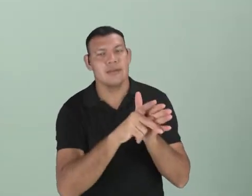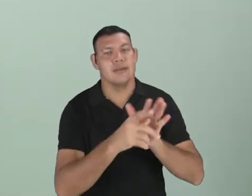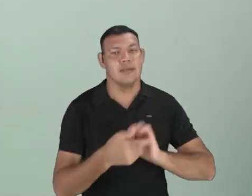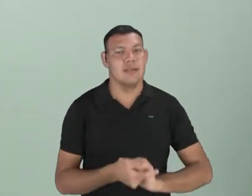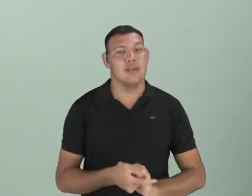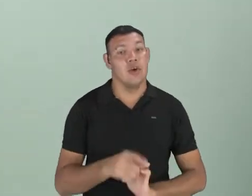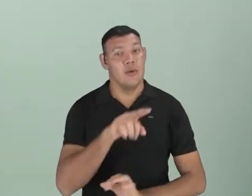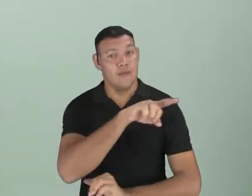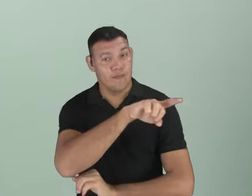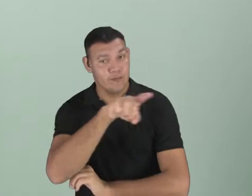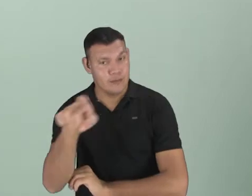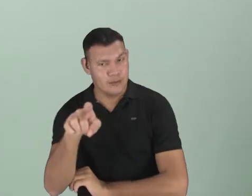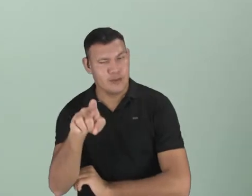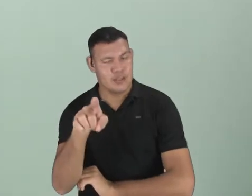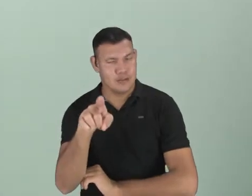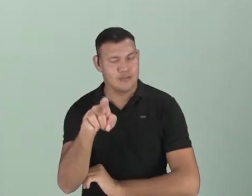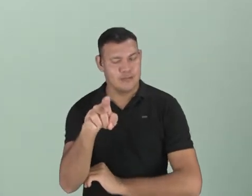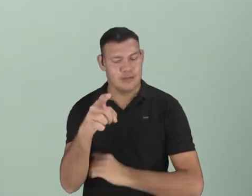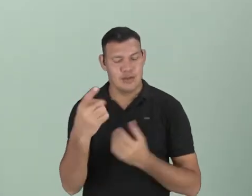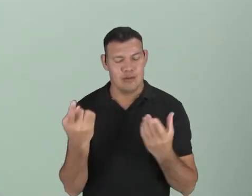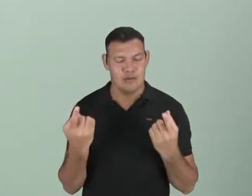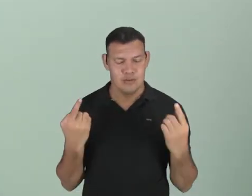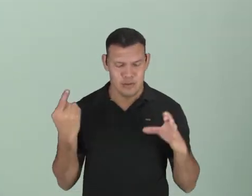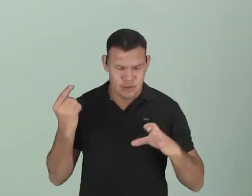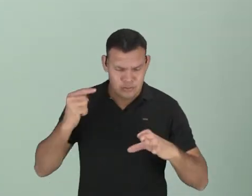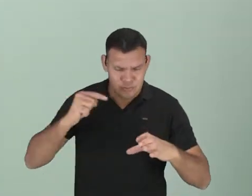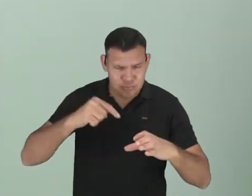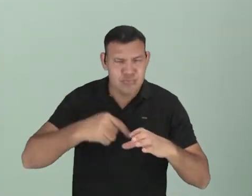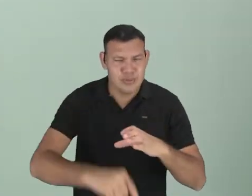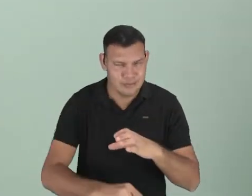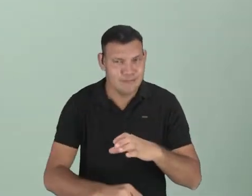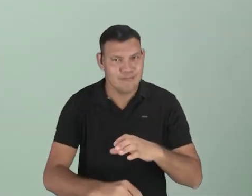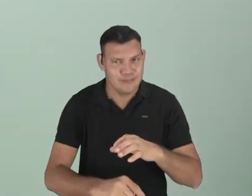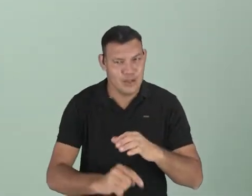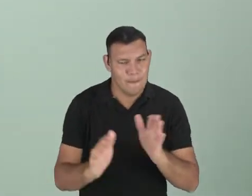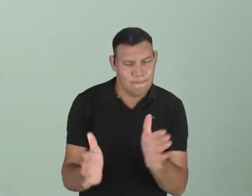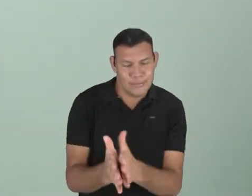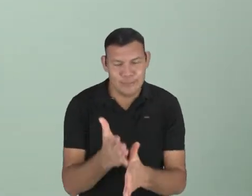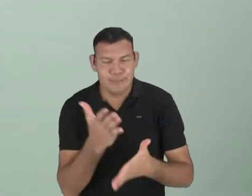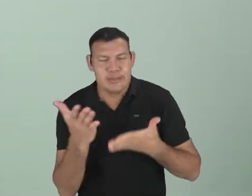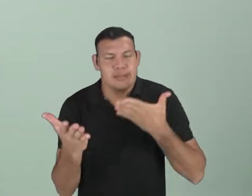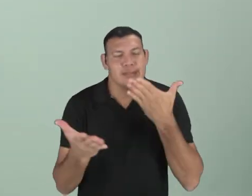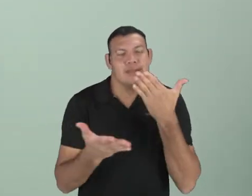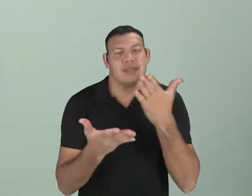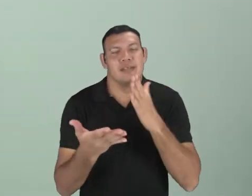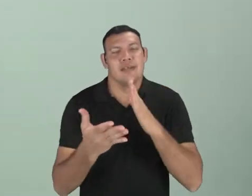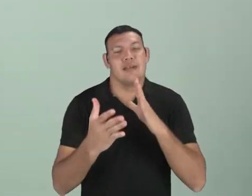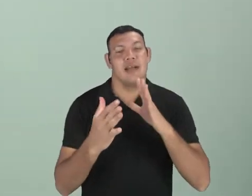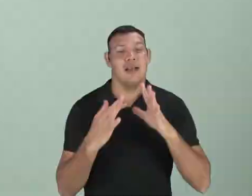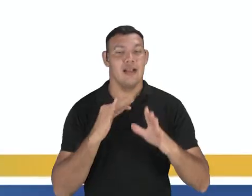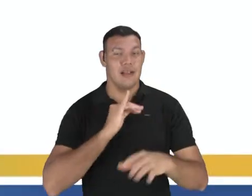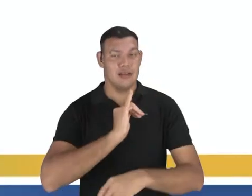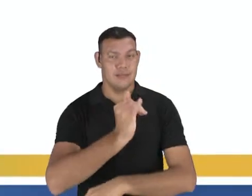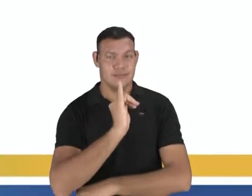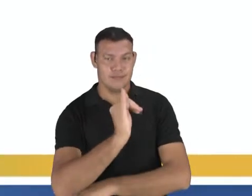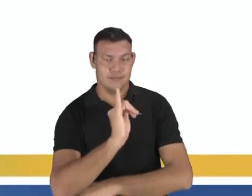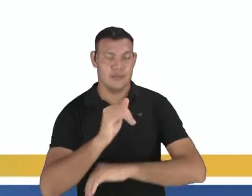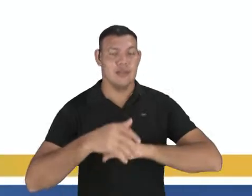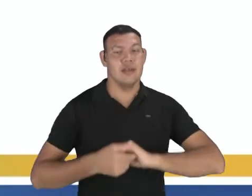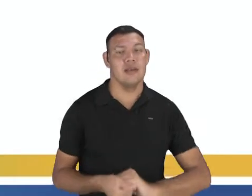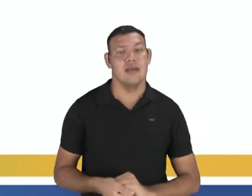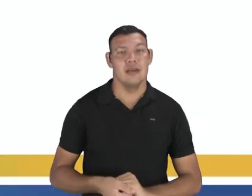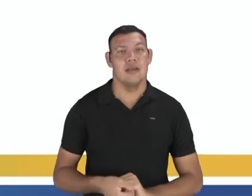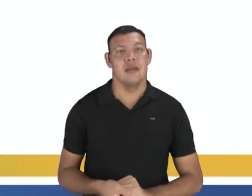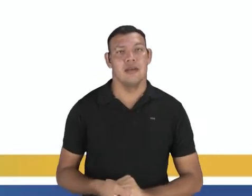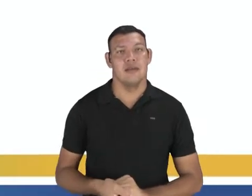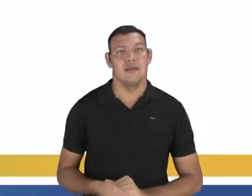que você possa adentrar nesse mundo mágico que é o mundo da narração. O texto narrativo é baseado